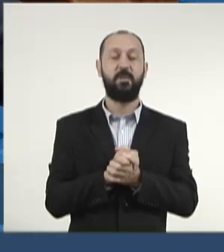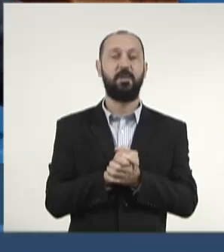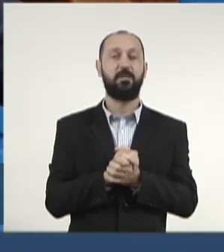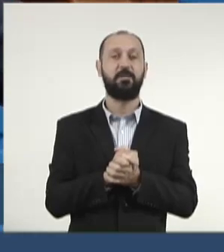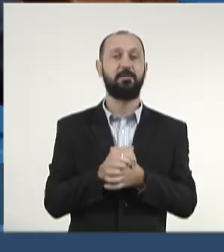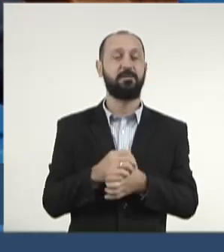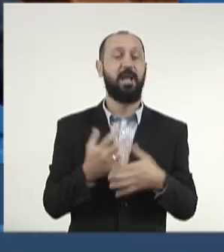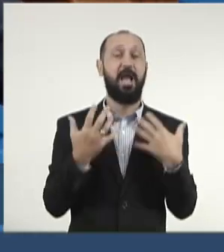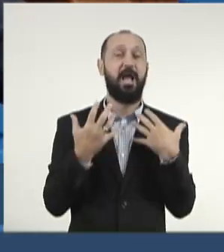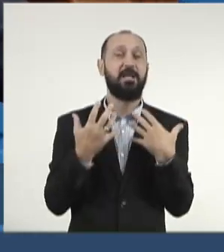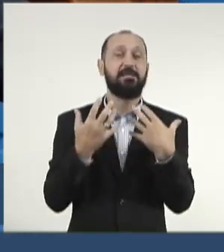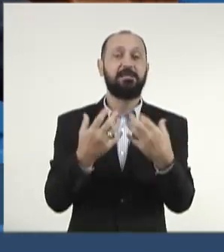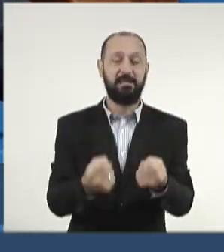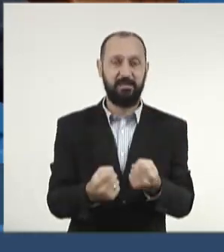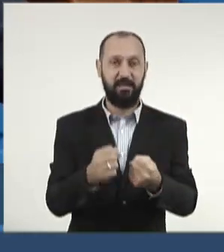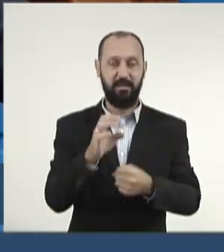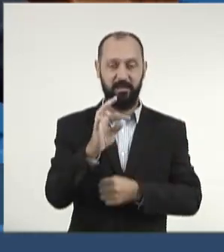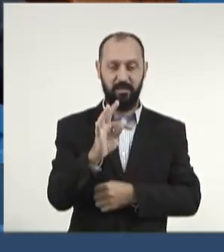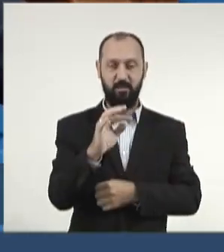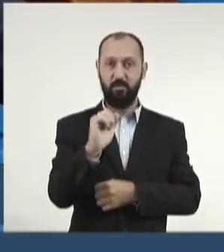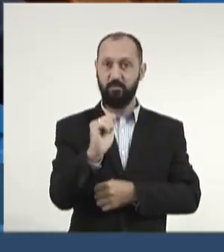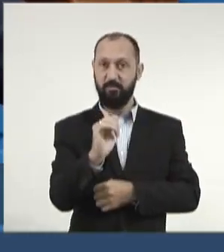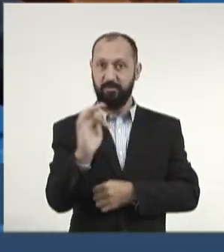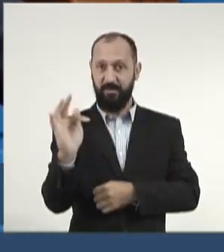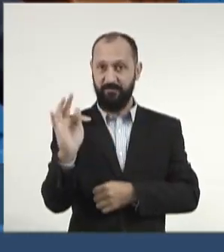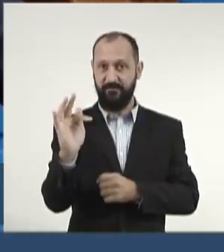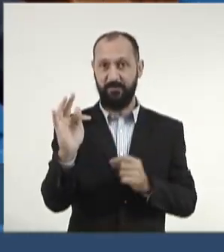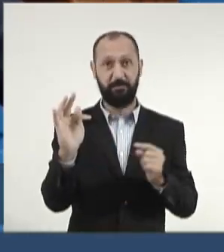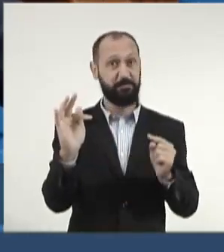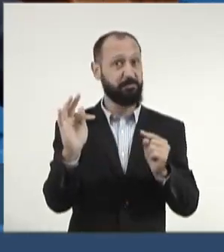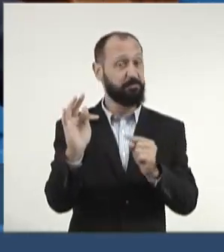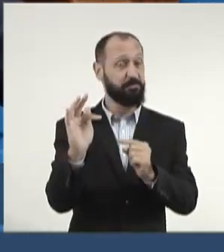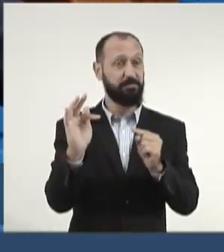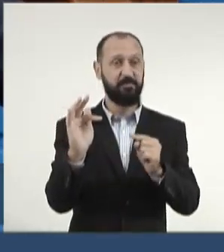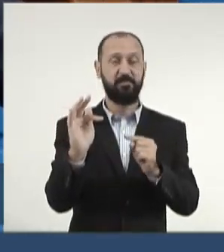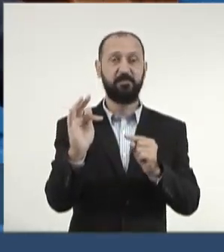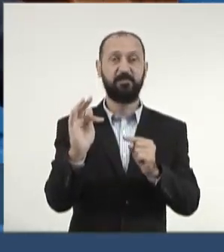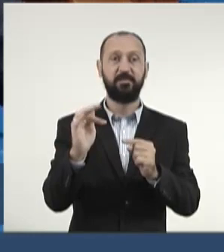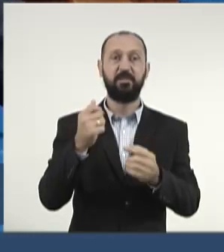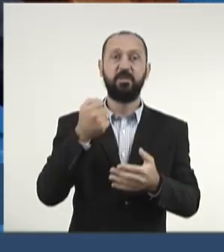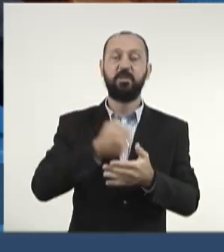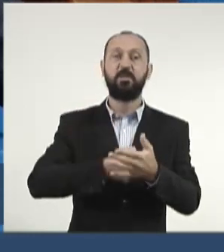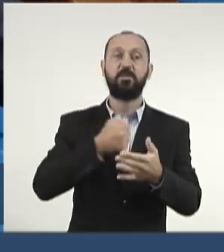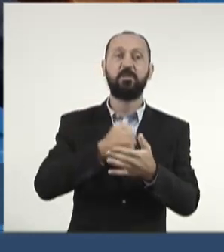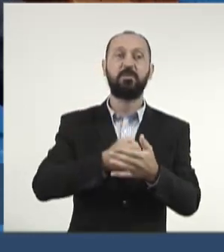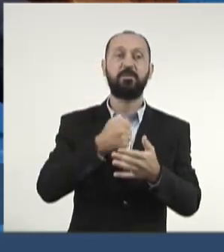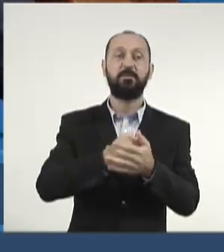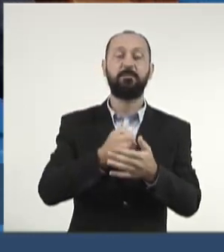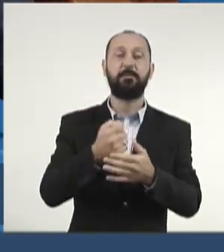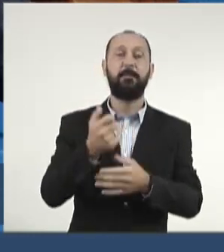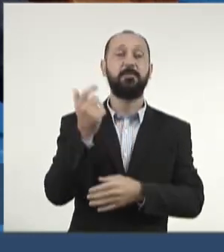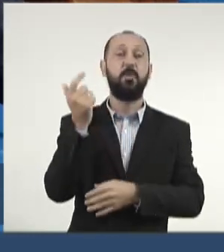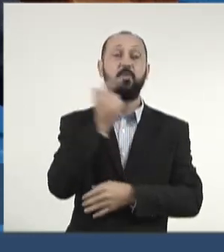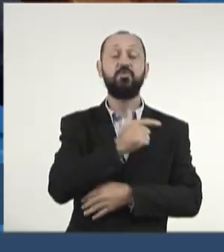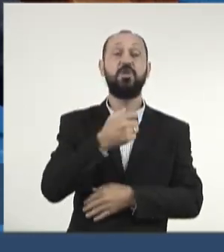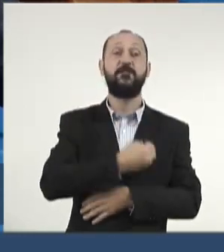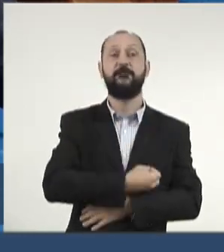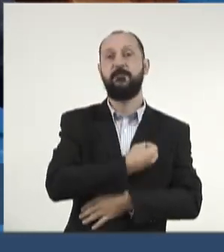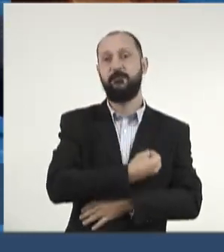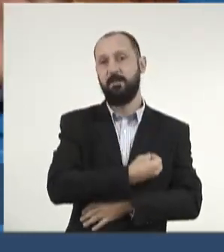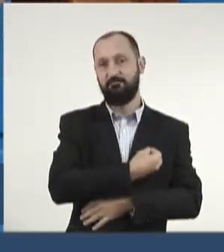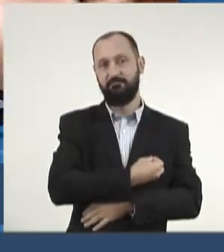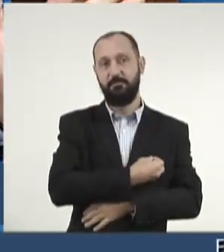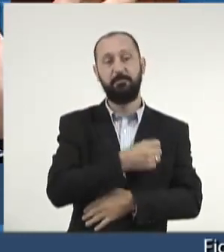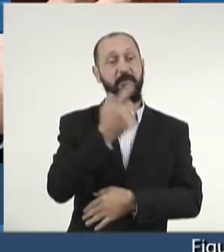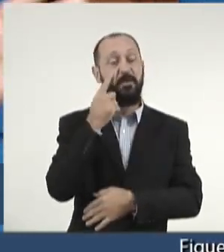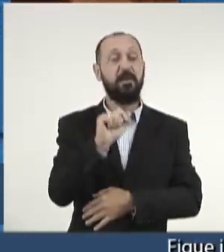admitir que o TAF, teste de aptidão física, se torne um teste de sobrevivência, para